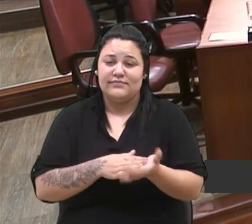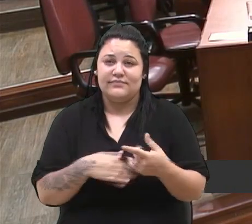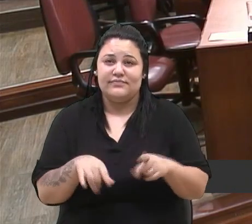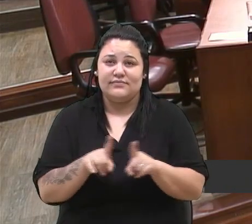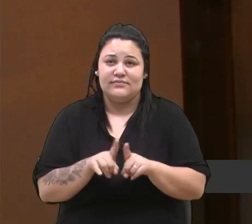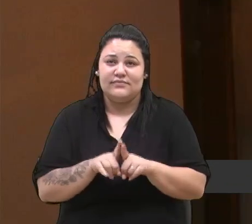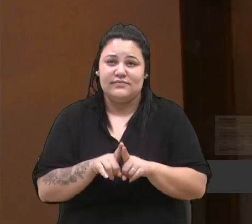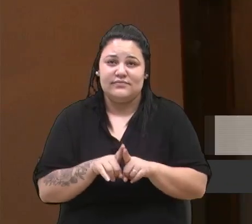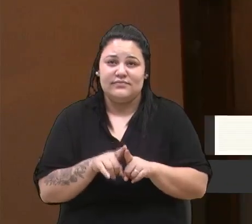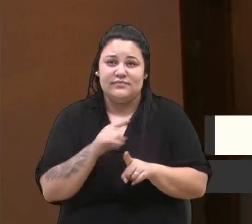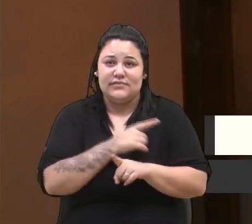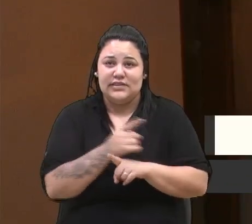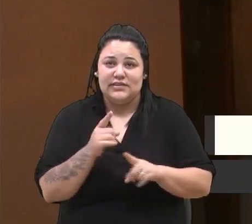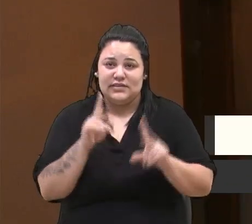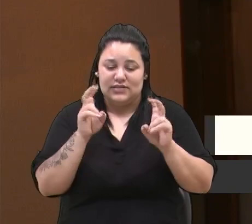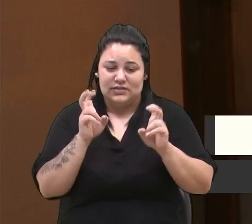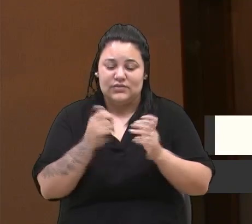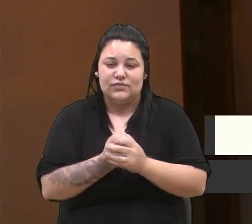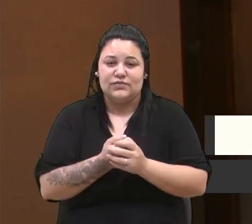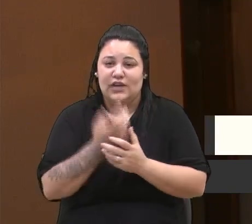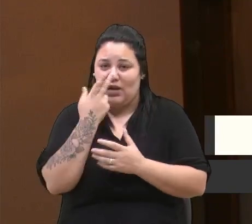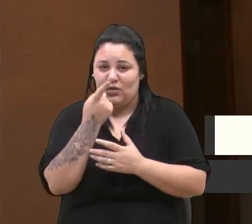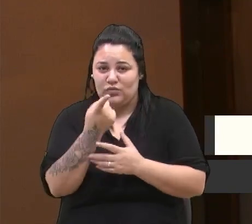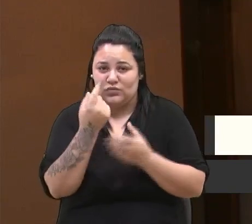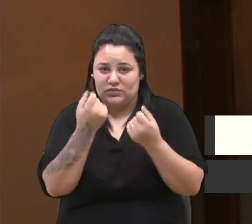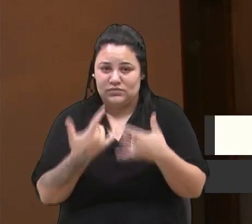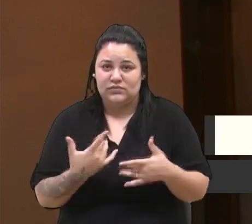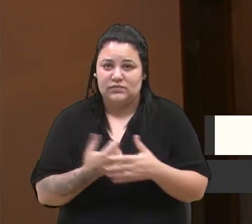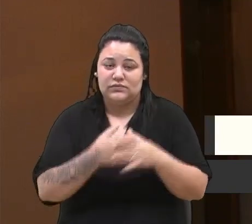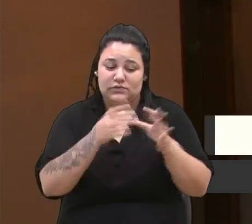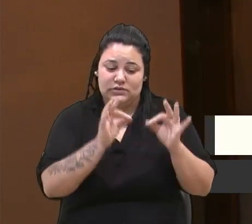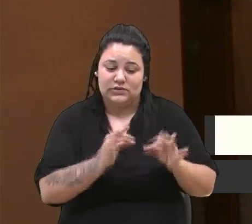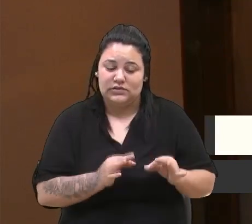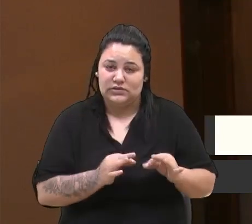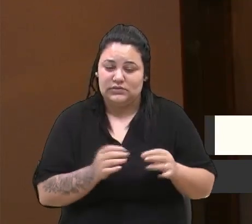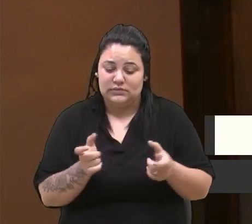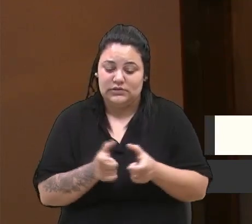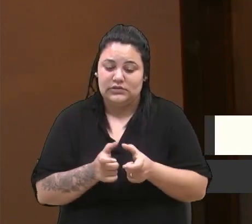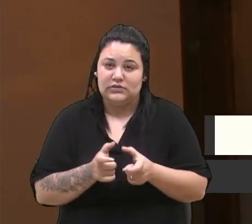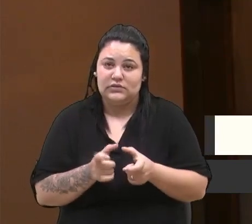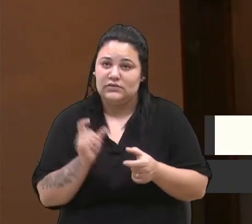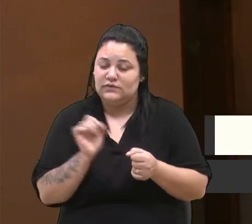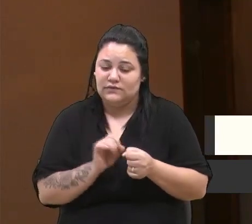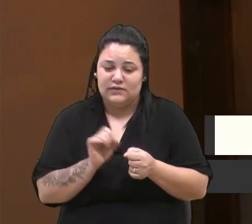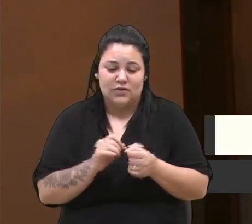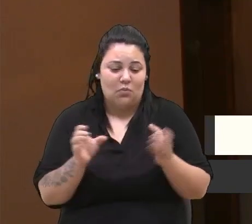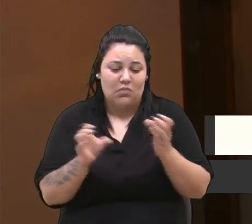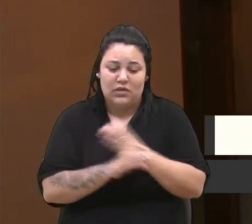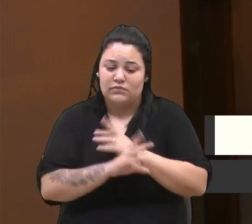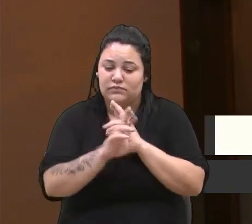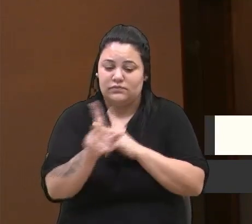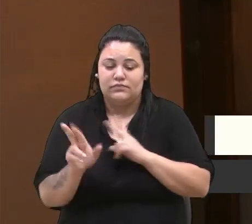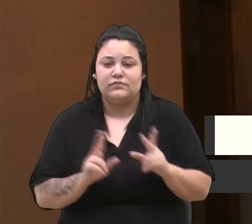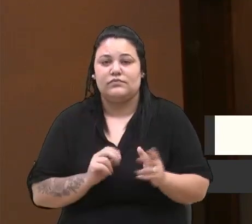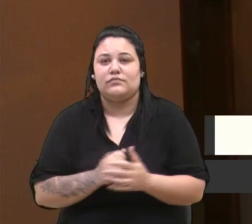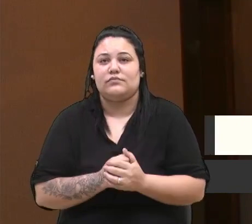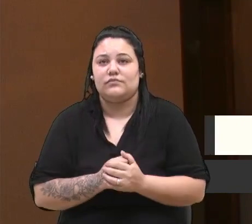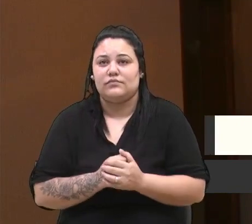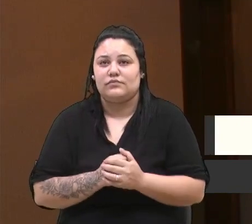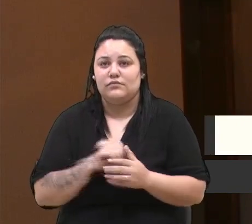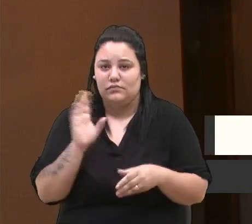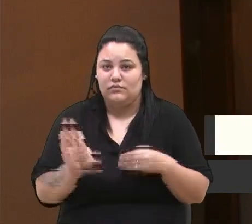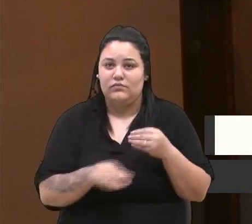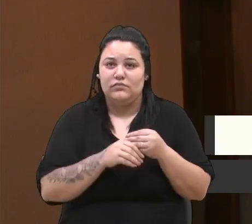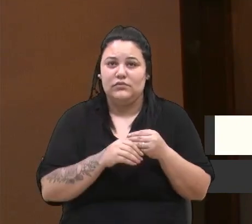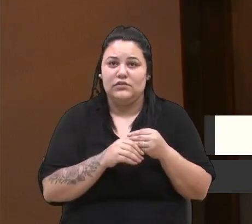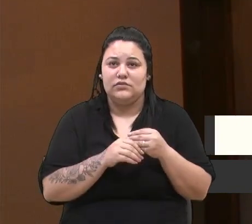esses assuntos que nem a senhora falou. São detalhes pequenos que fazem a grande diferença, somados todos eles,